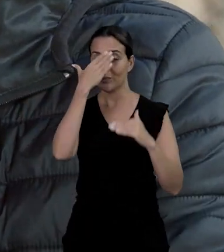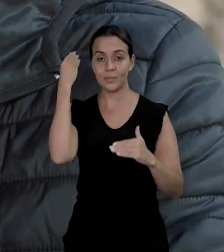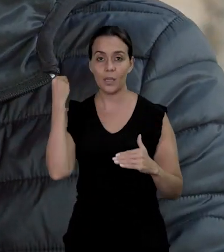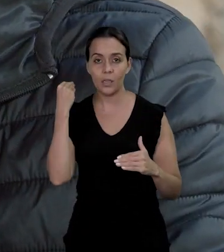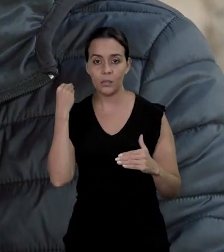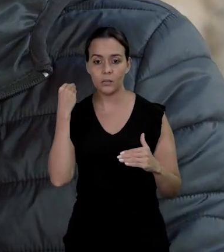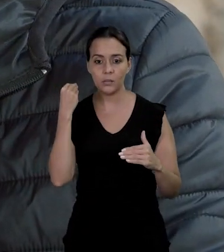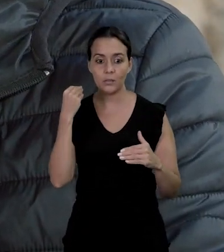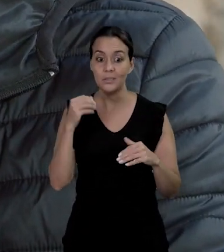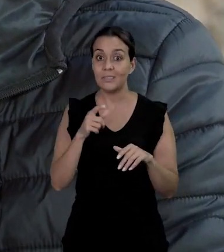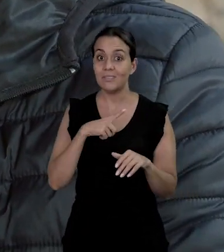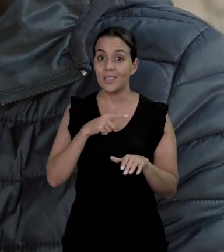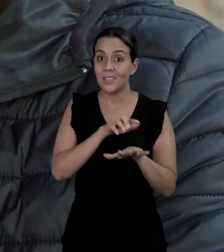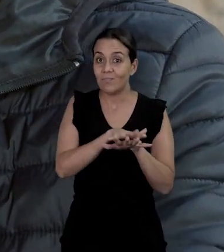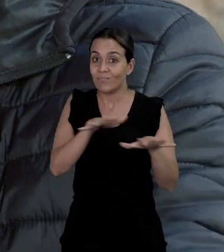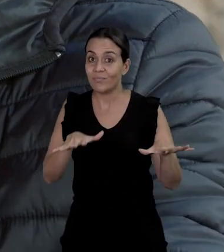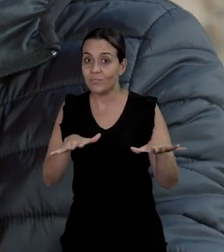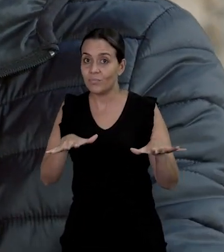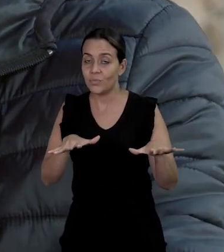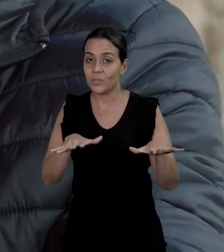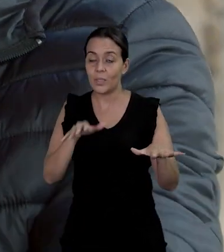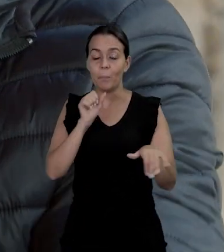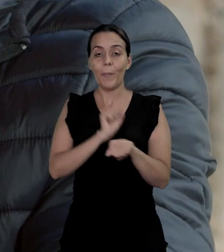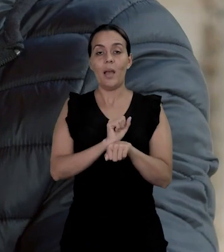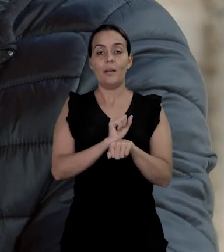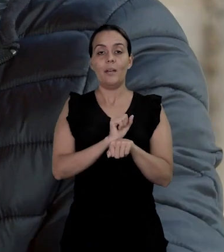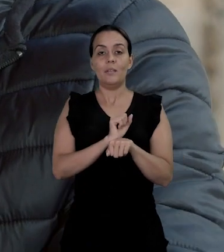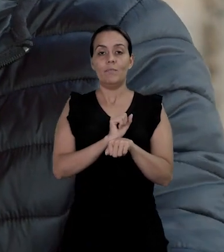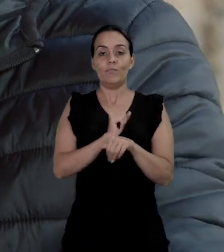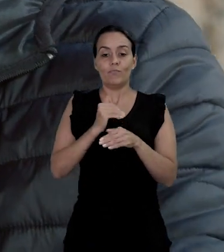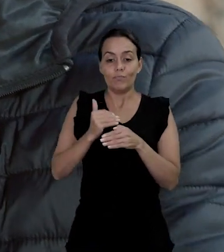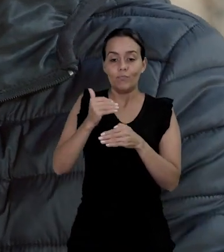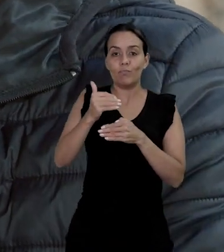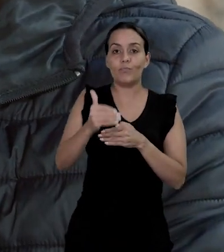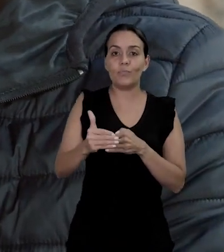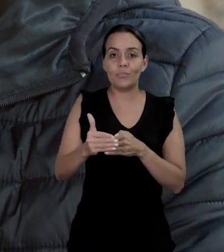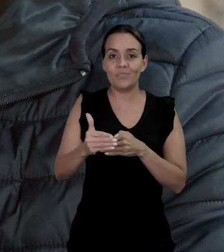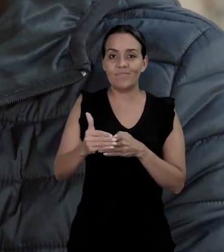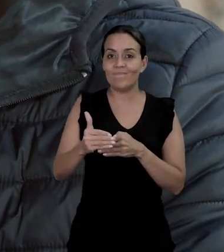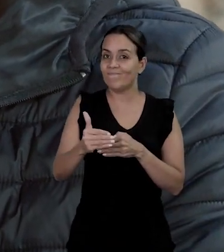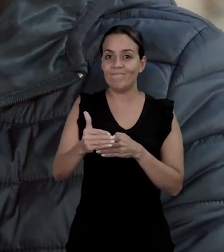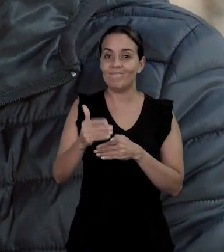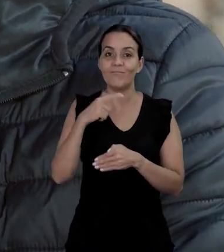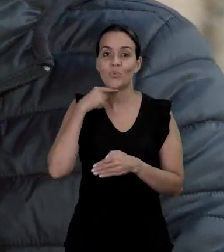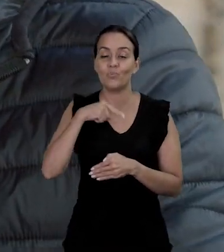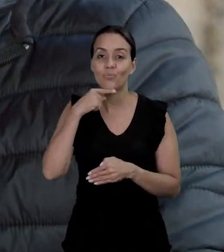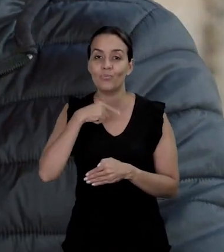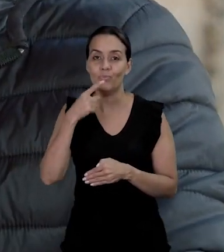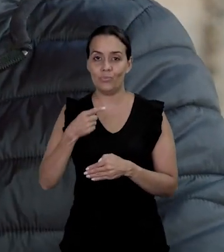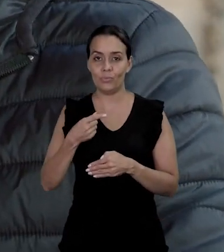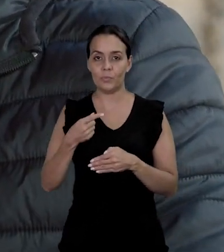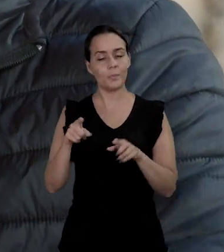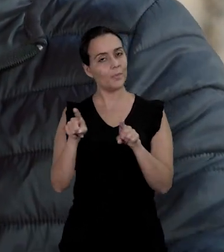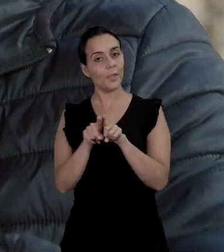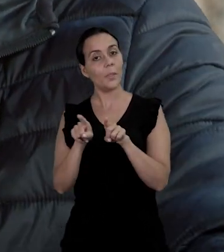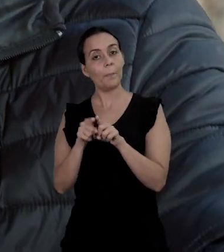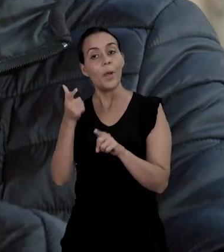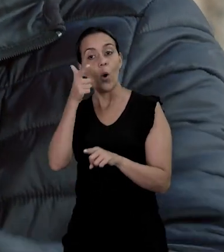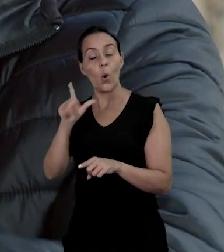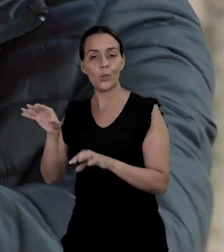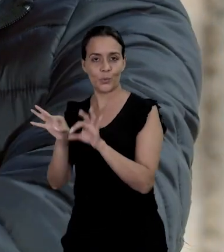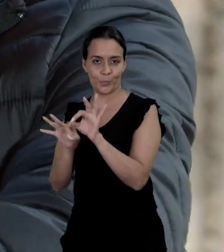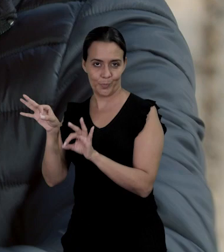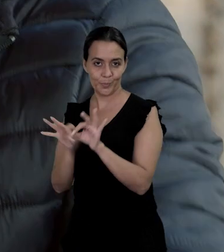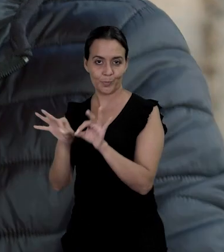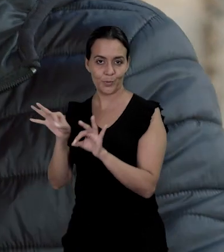projeto de uma IA que consiga identificar fundamentos morais, assim, né? Perfeito, E aí a gente coleta exemplos e os